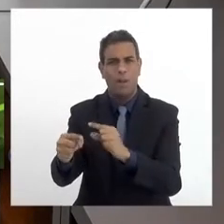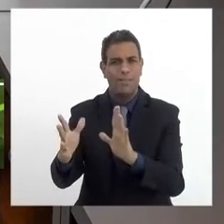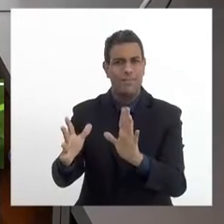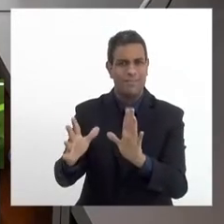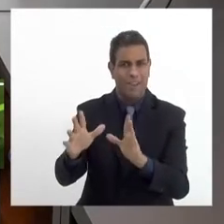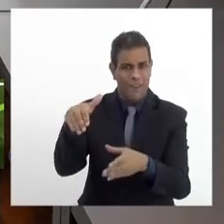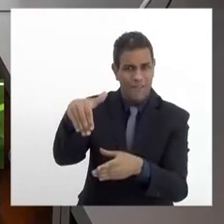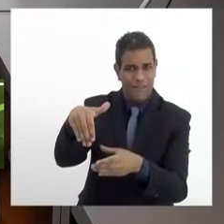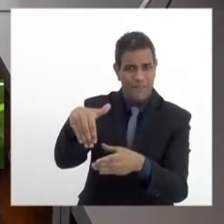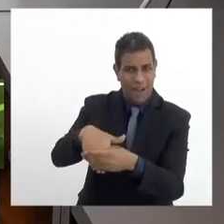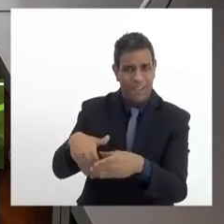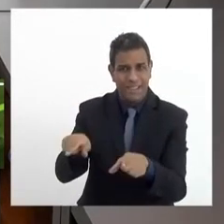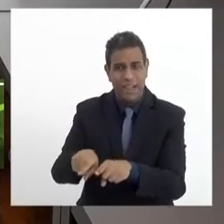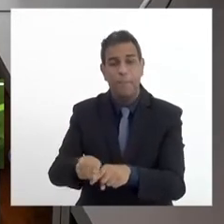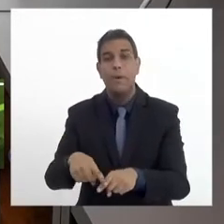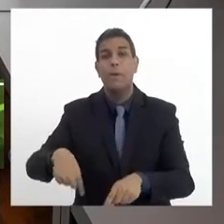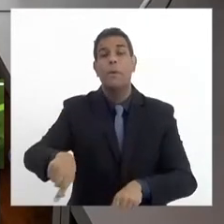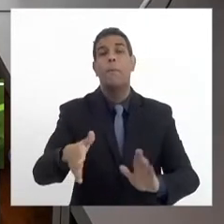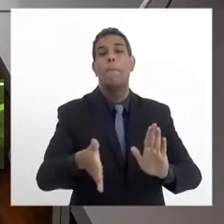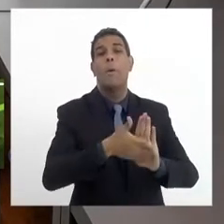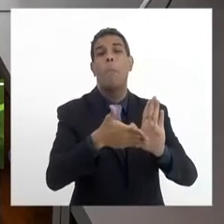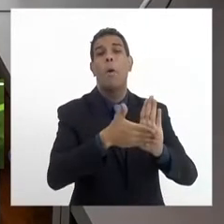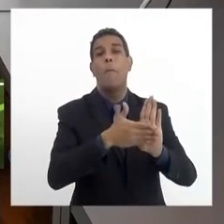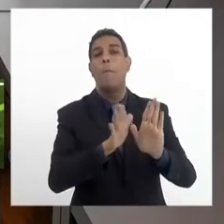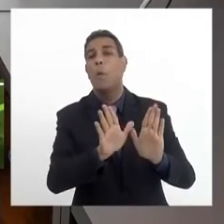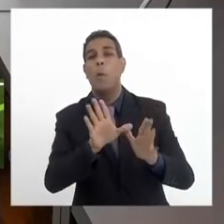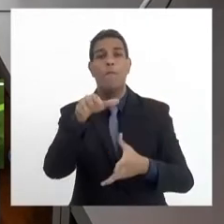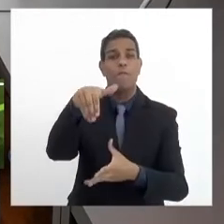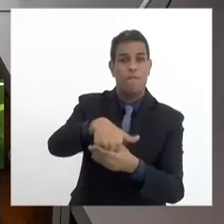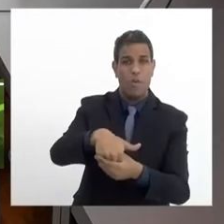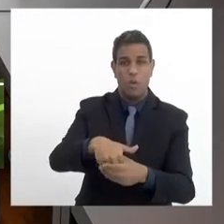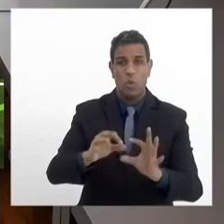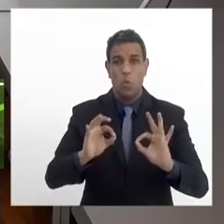Então, olha só, eu queria propor, então, o voto